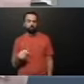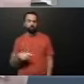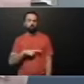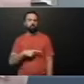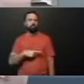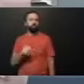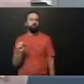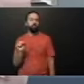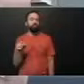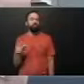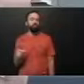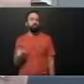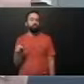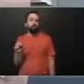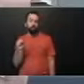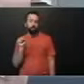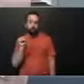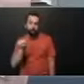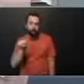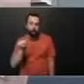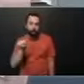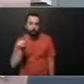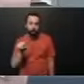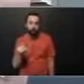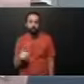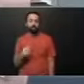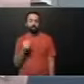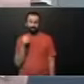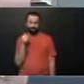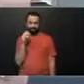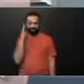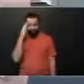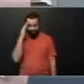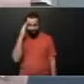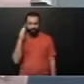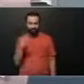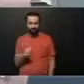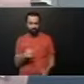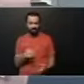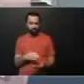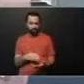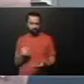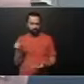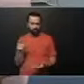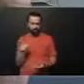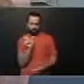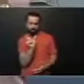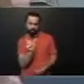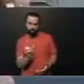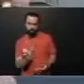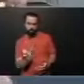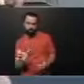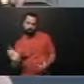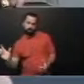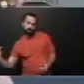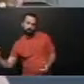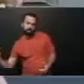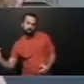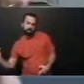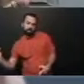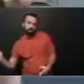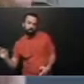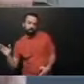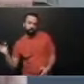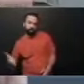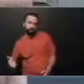final. Ah, isso mesmo! Significa que ela é a última palavrinha da nossa frase.